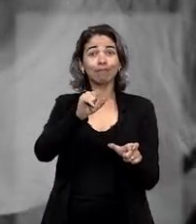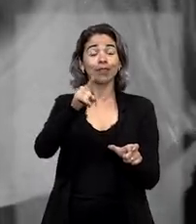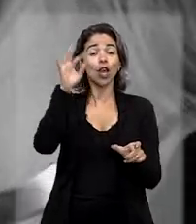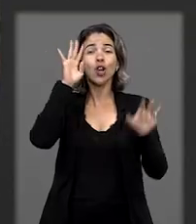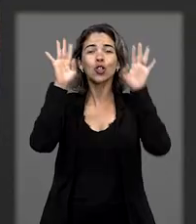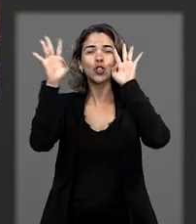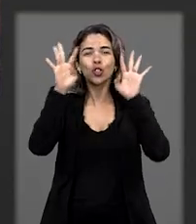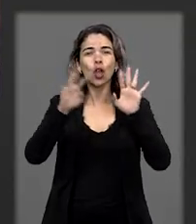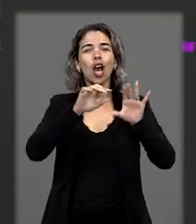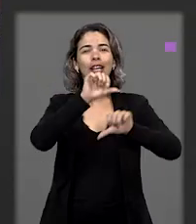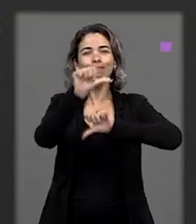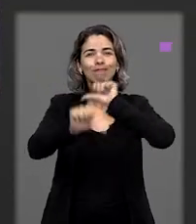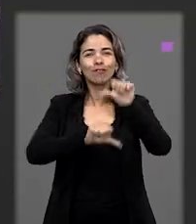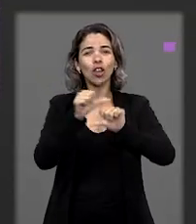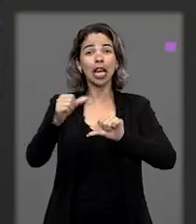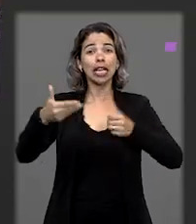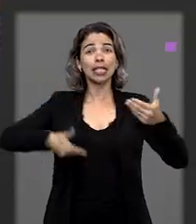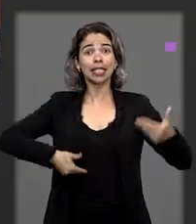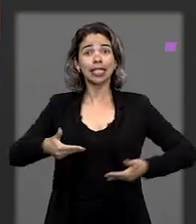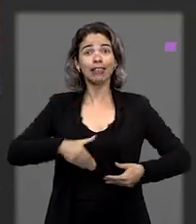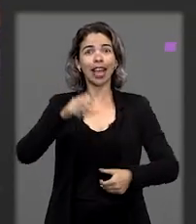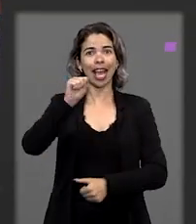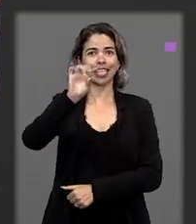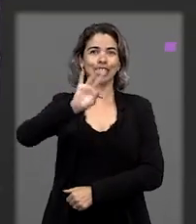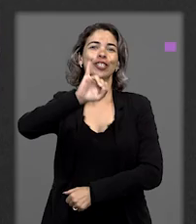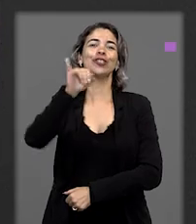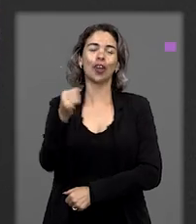do Superior Tribunal de Justiça